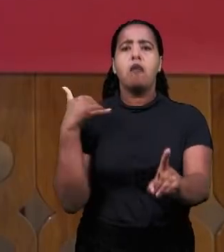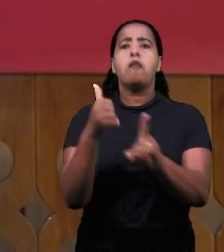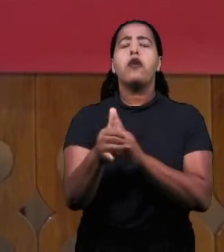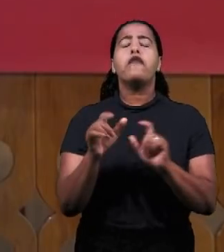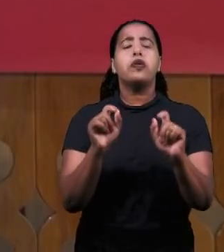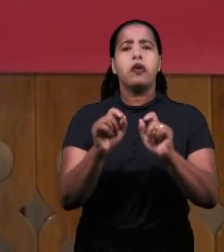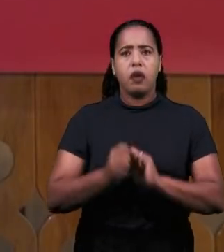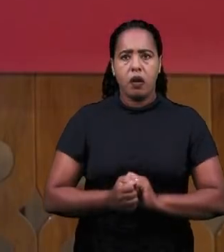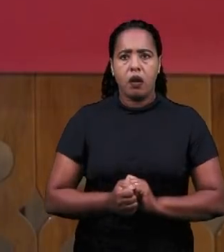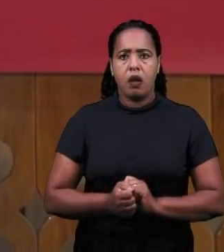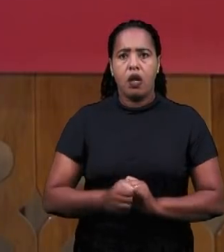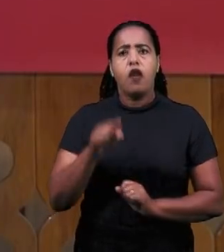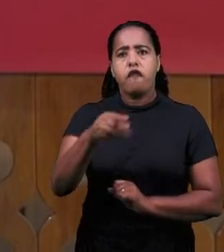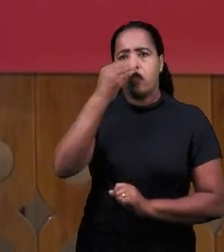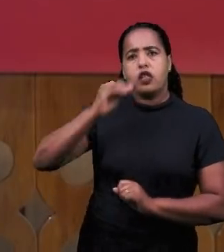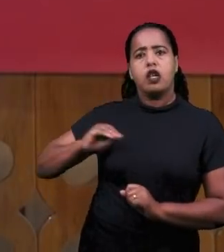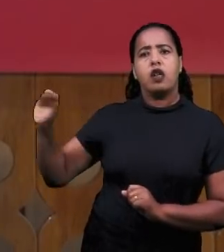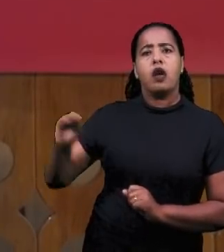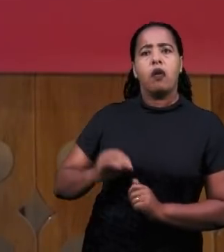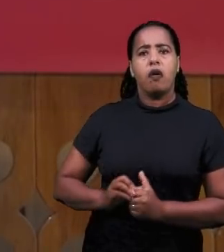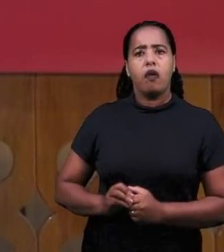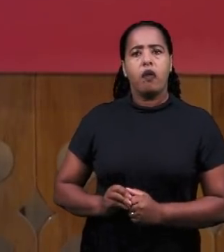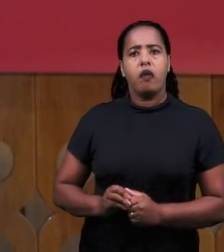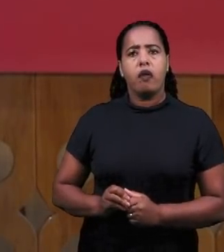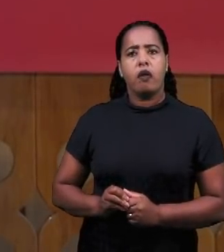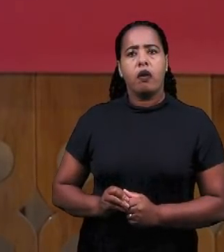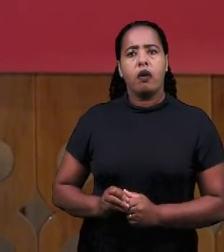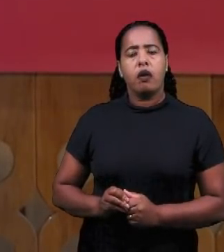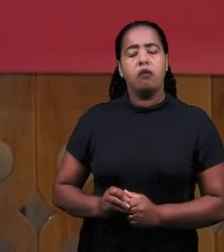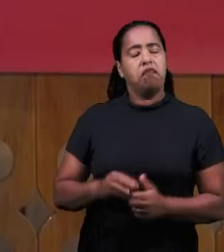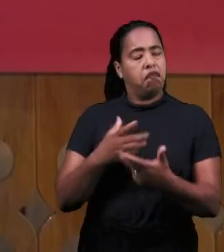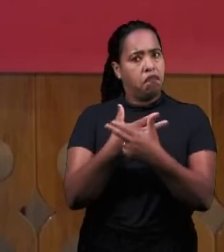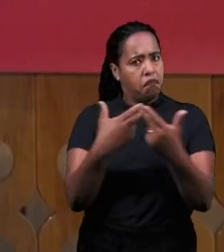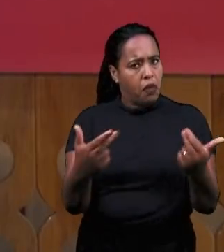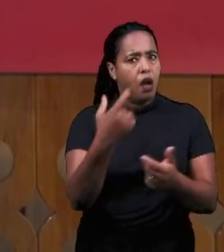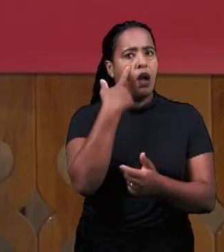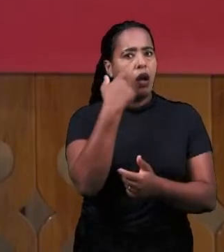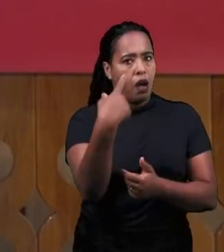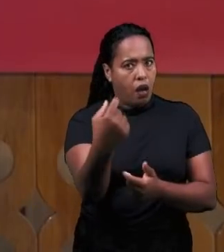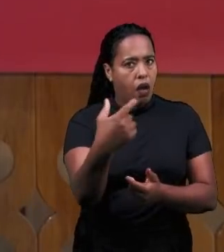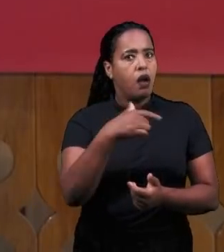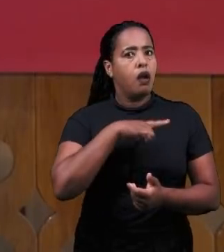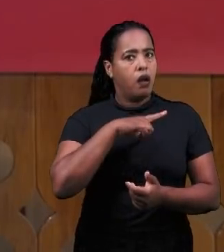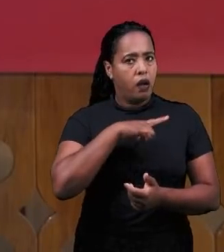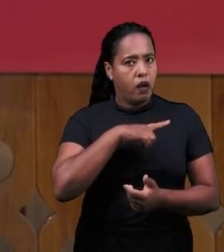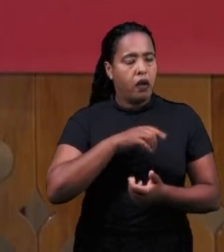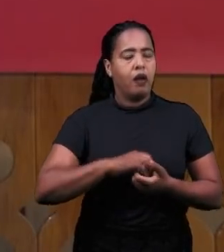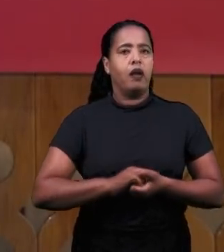Você negou isso aqui, profeta do escuro. Você vai ter muita coisa interessante.